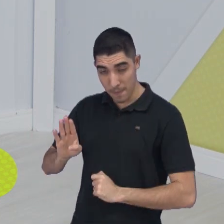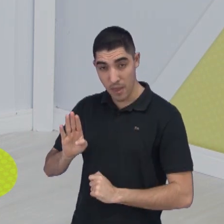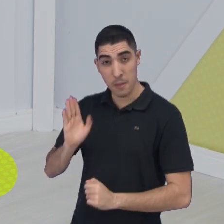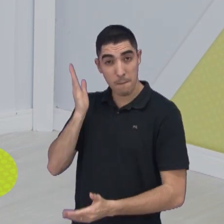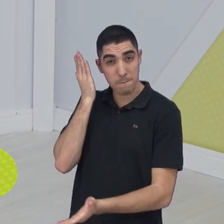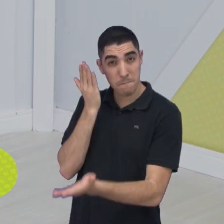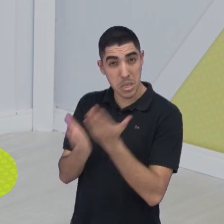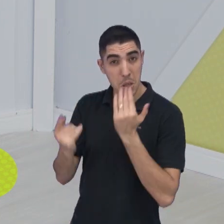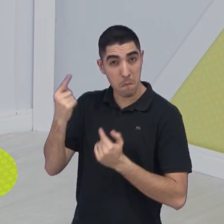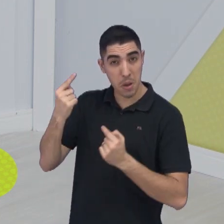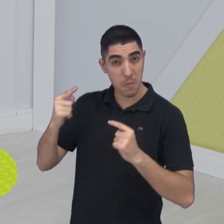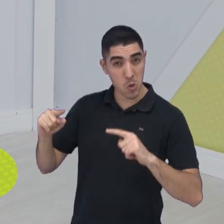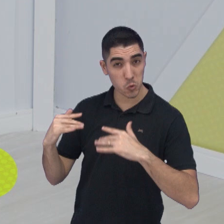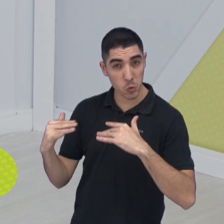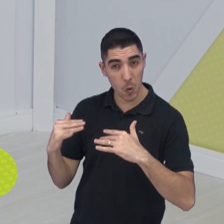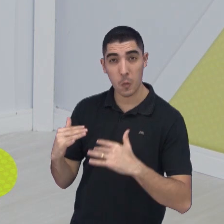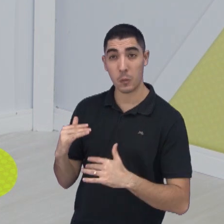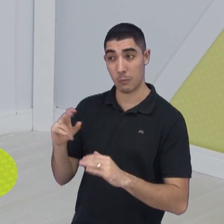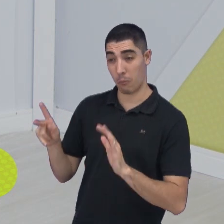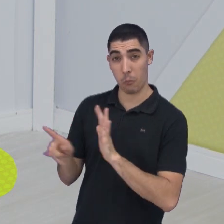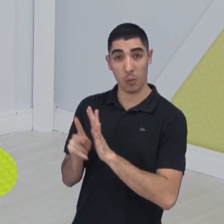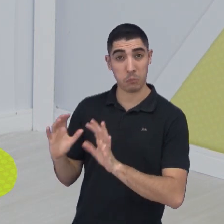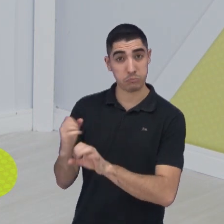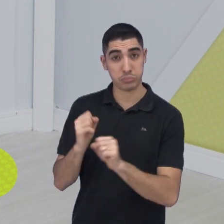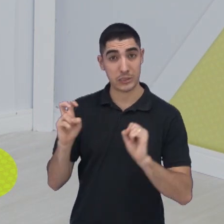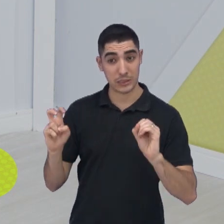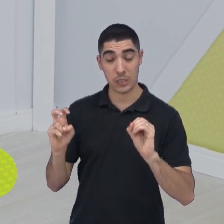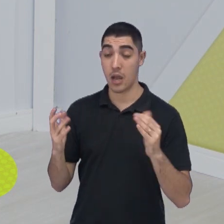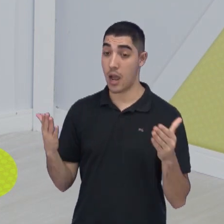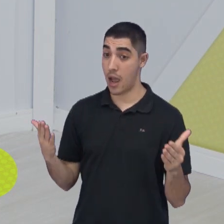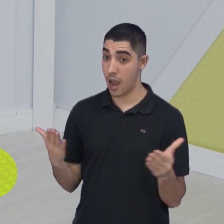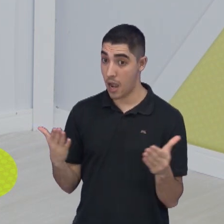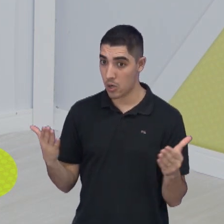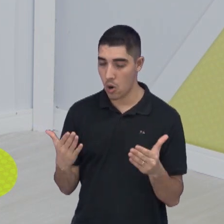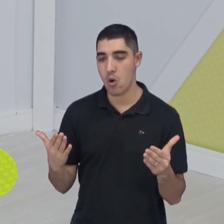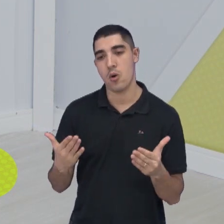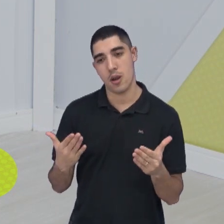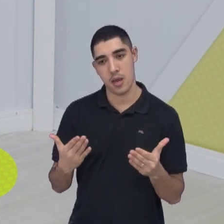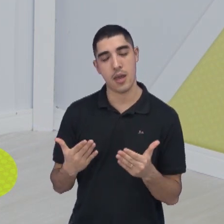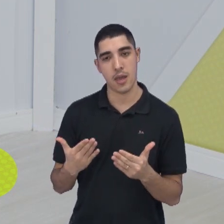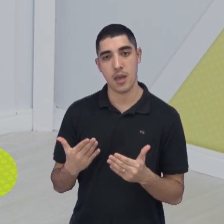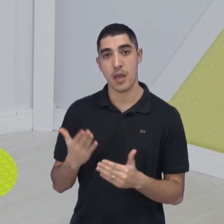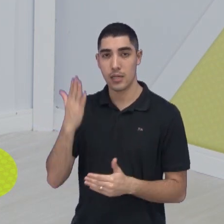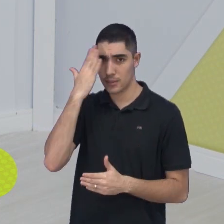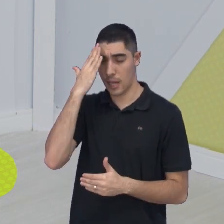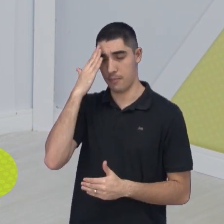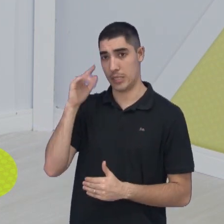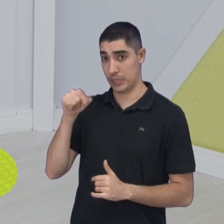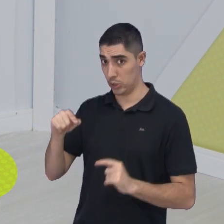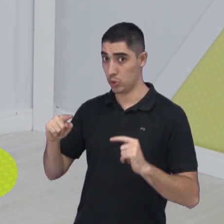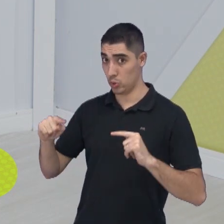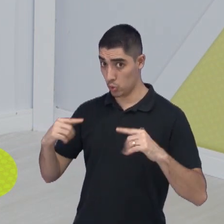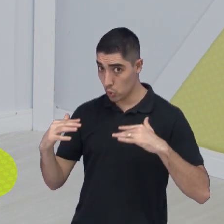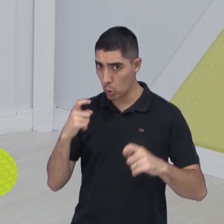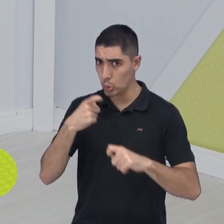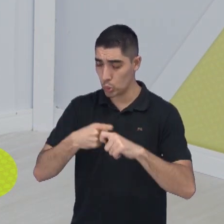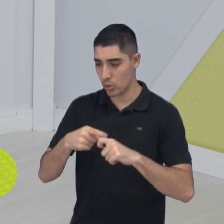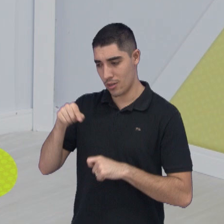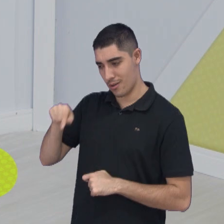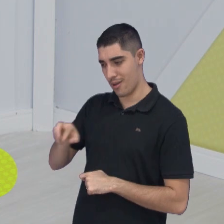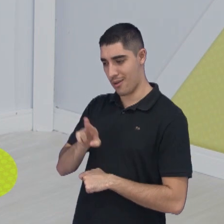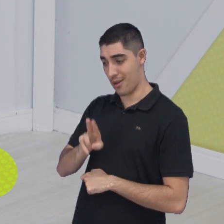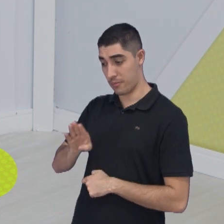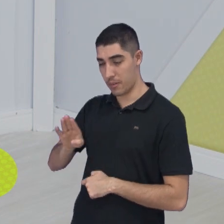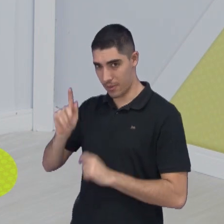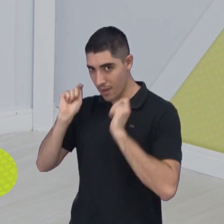por 5-0. Jogo amanhã complicado para a equipe do São José. A gente já falou aqui que o grupo é um grupo difícil, mas quem sabe o